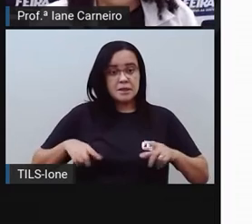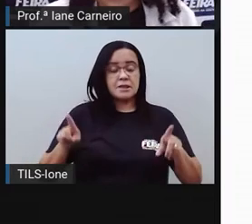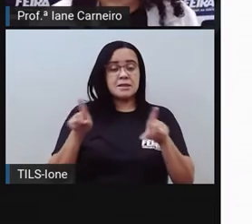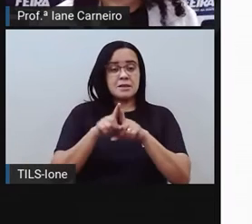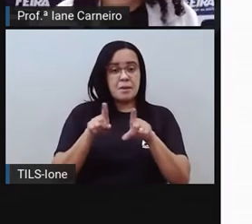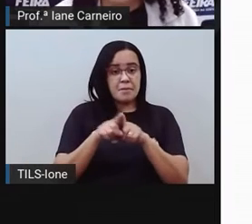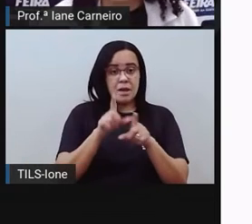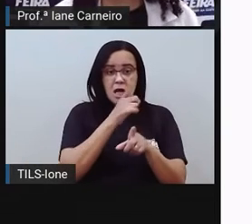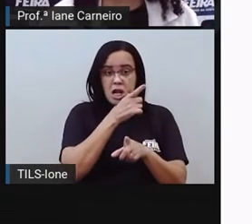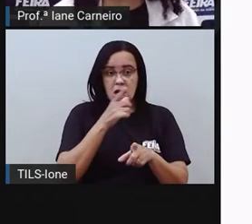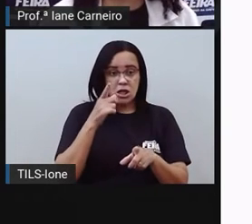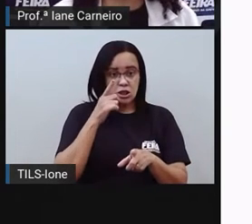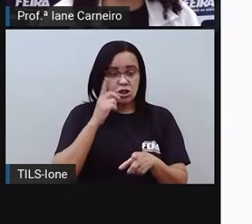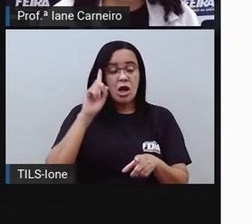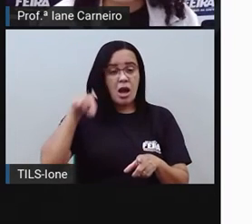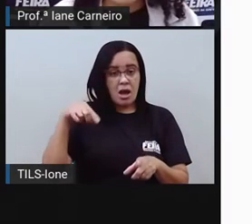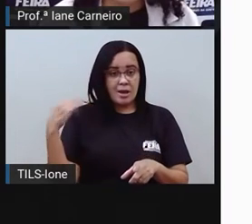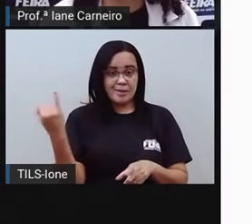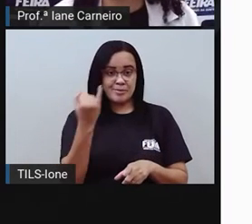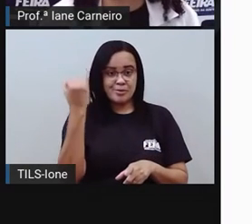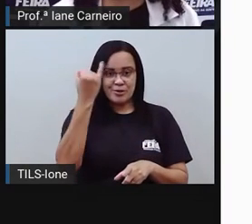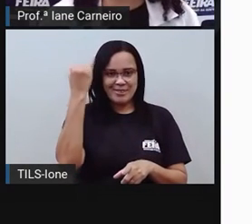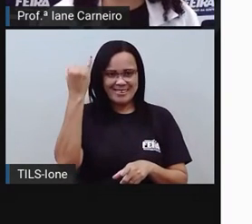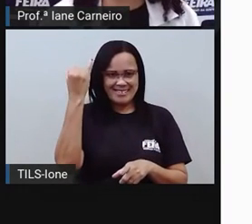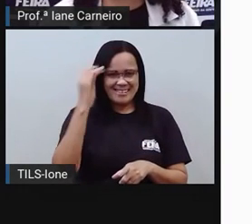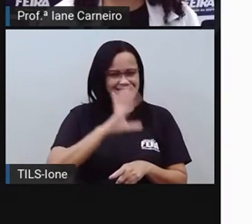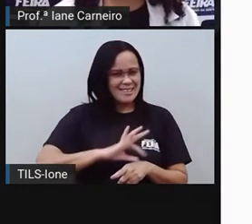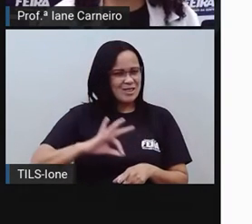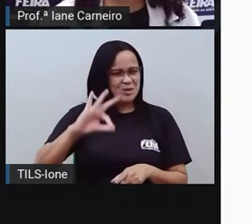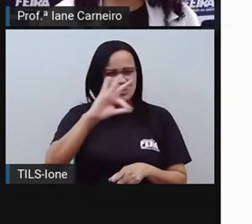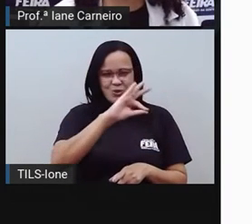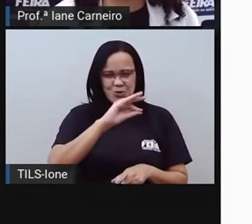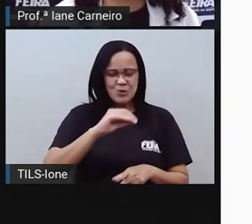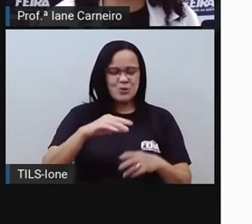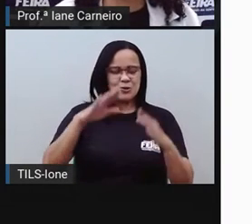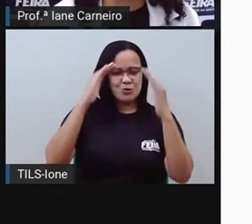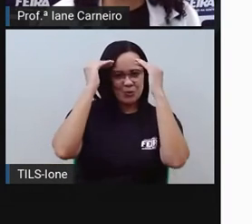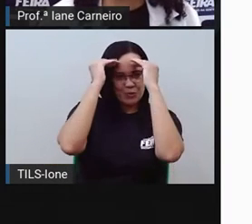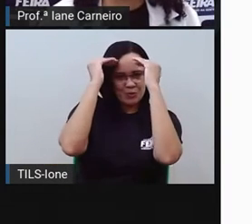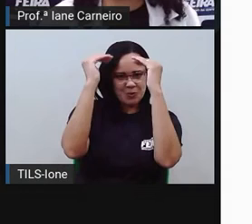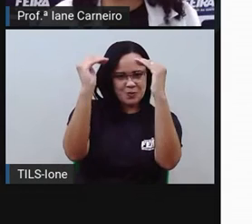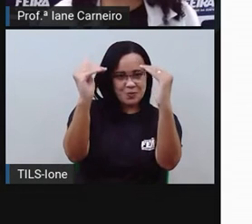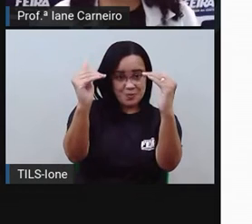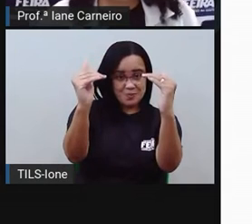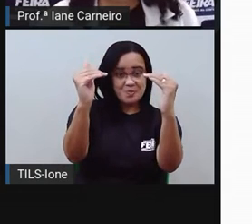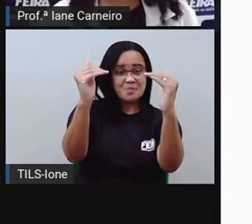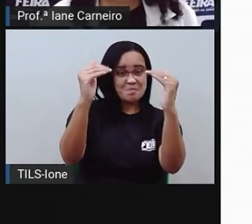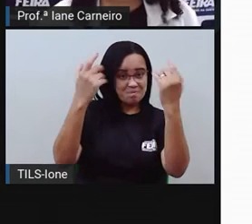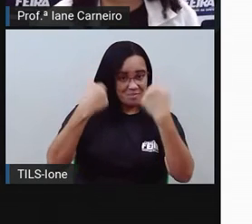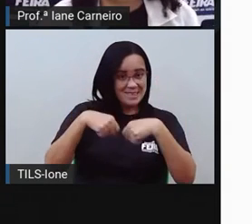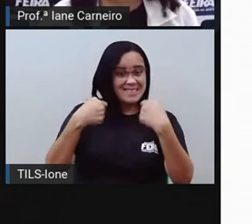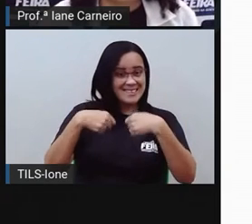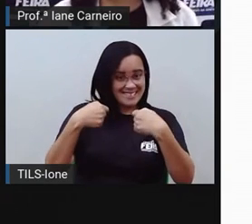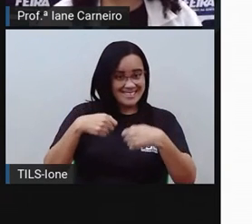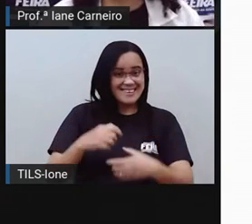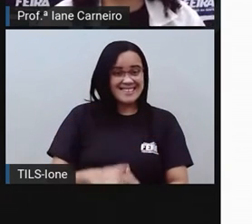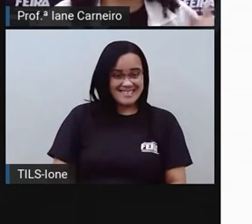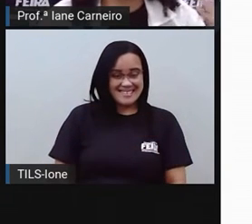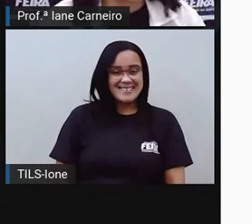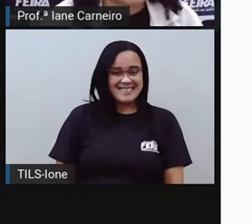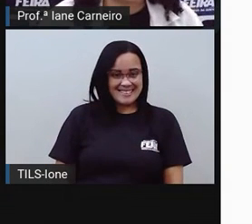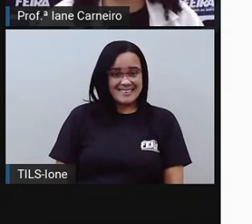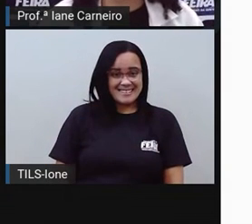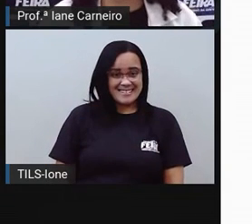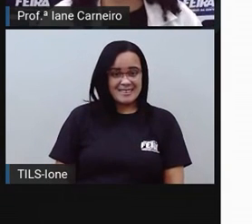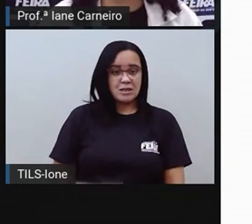bom? Tratar a todos com muito respeito. Eu posso, ó, o último aqui que a Pró trouxe, lembrando que